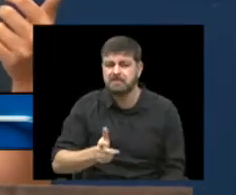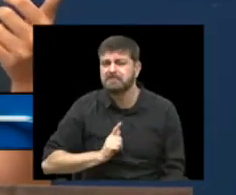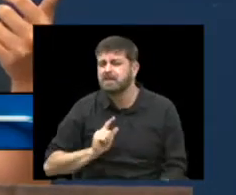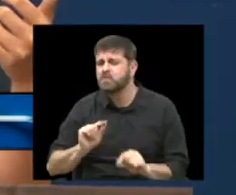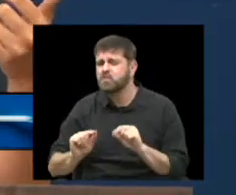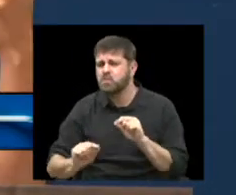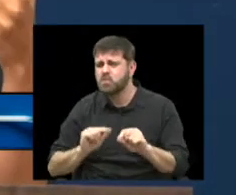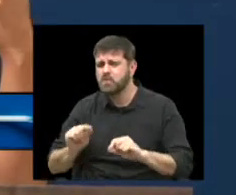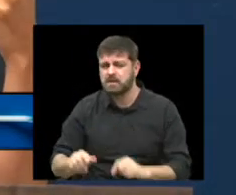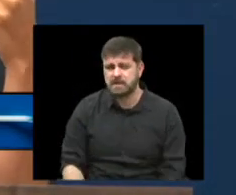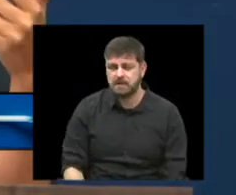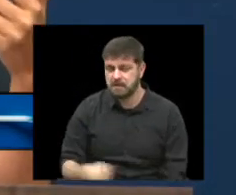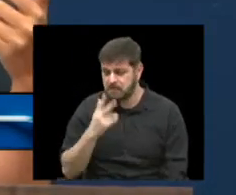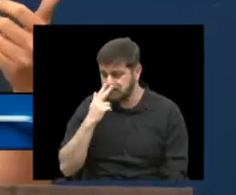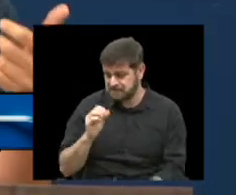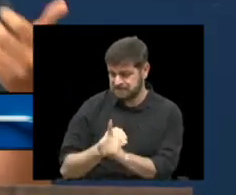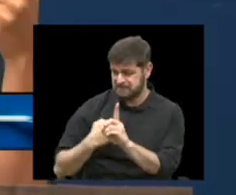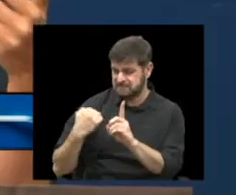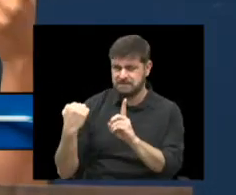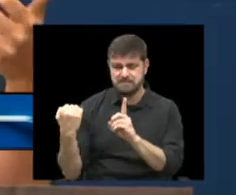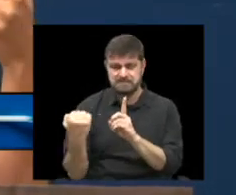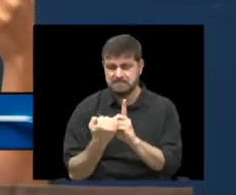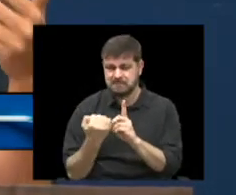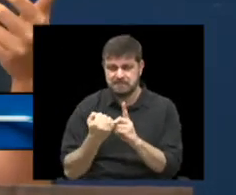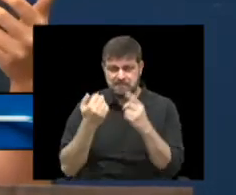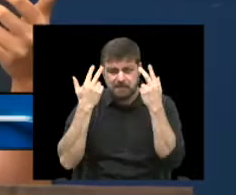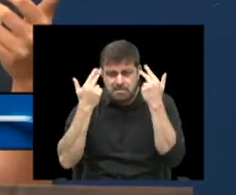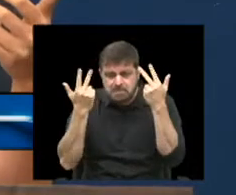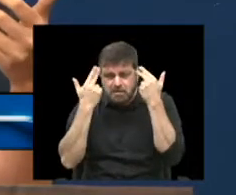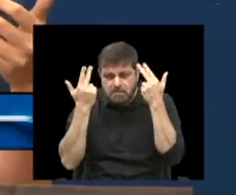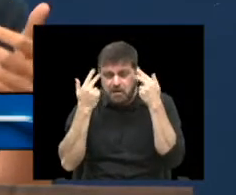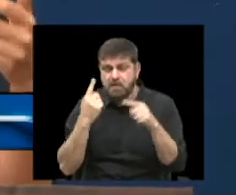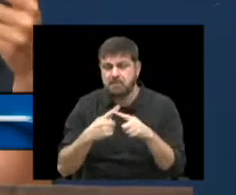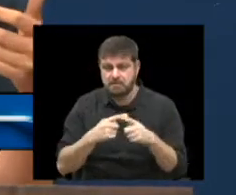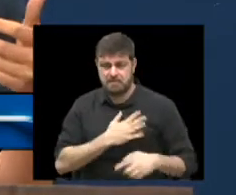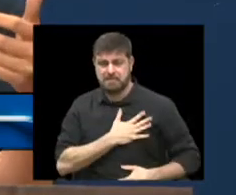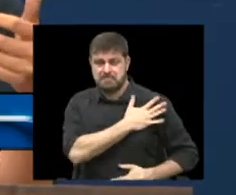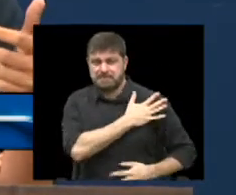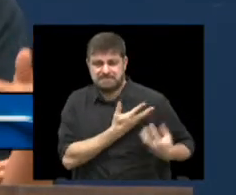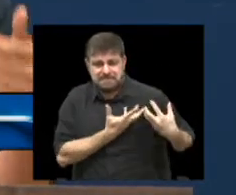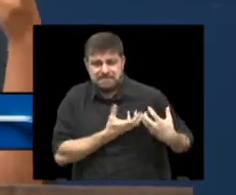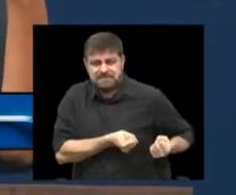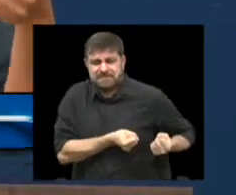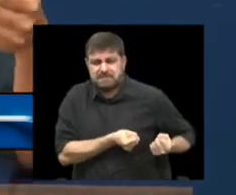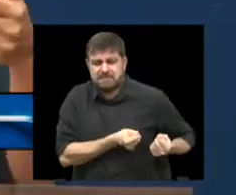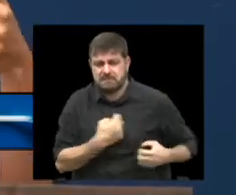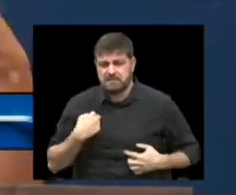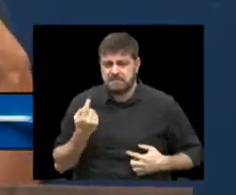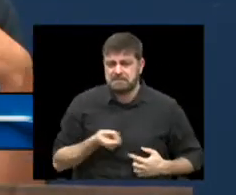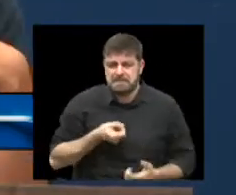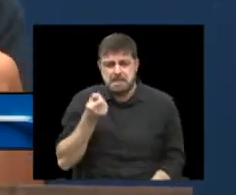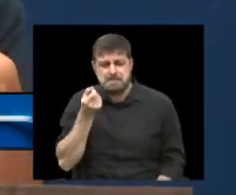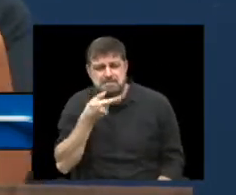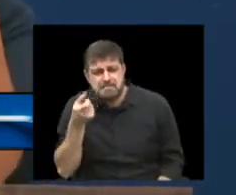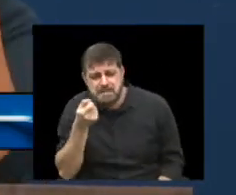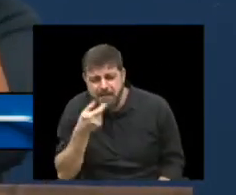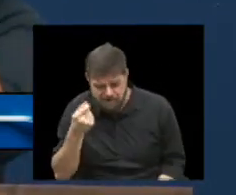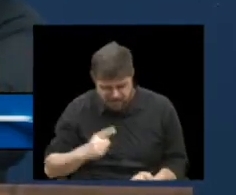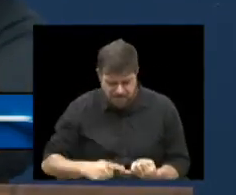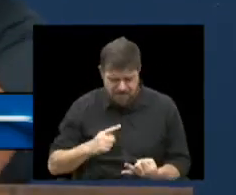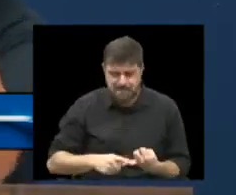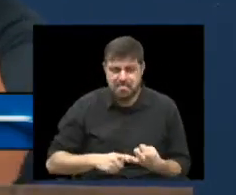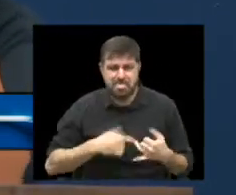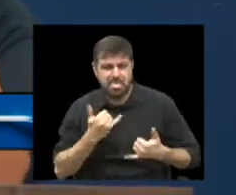legitimados por uma sociedade que cultiva o preconceito. Por isso, quando a gente ouve piada, quando a gente